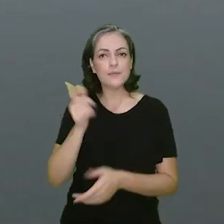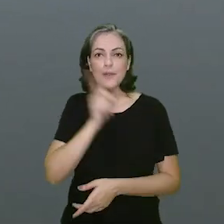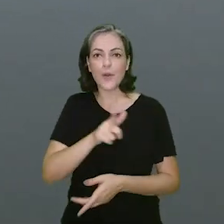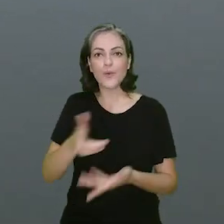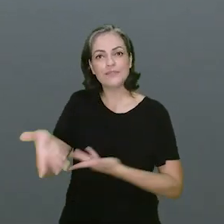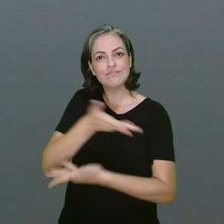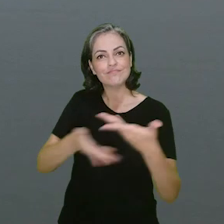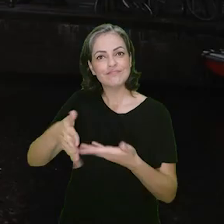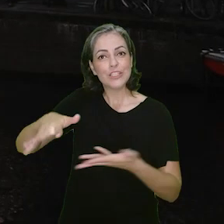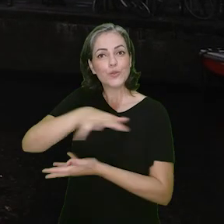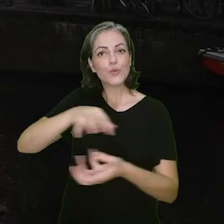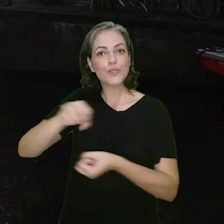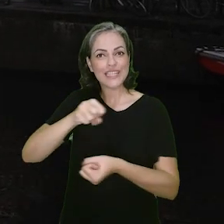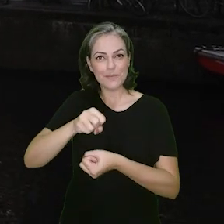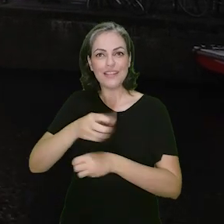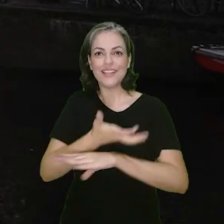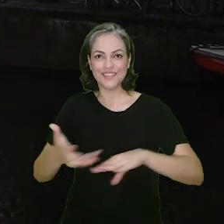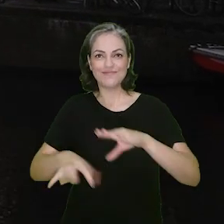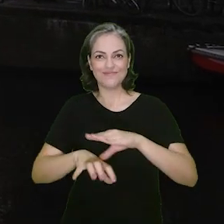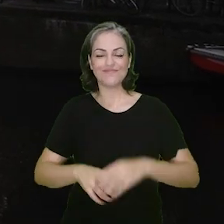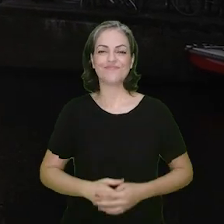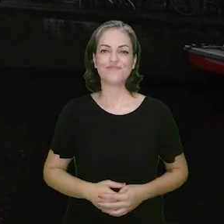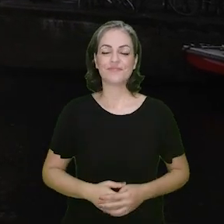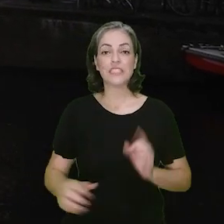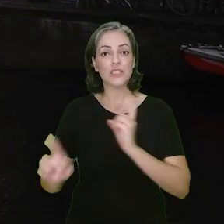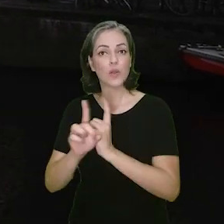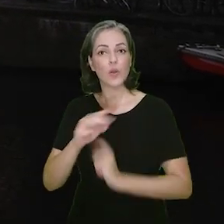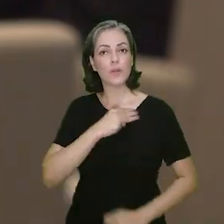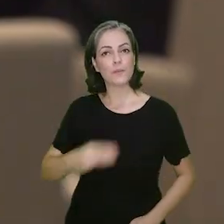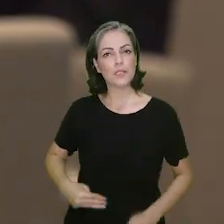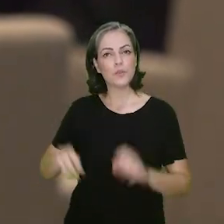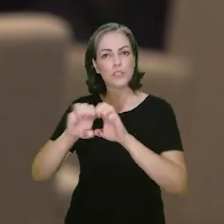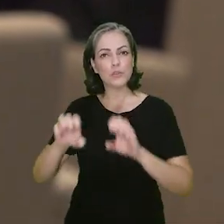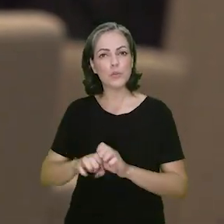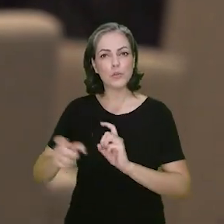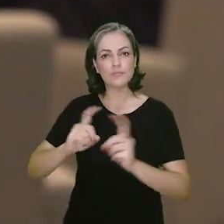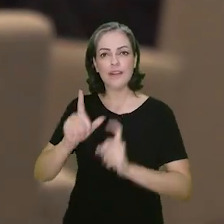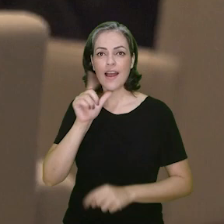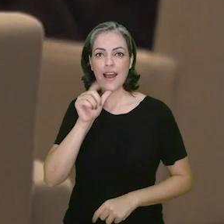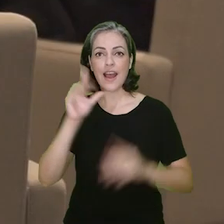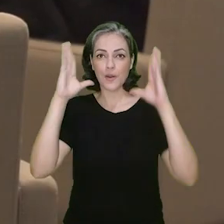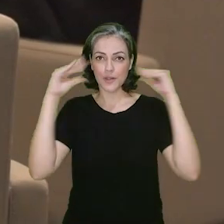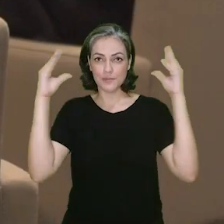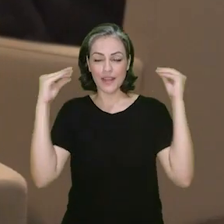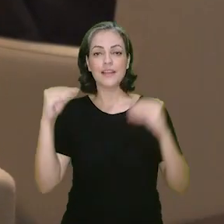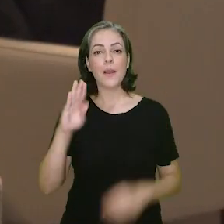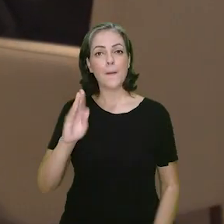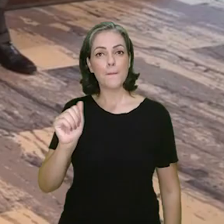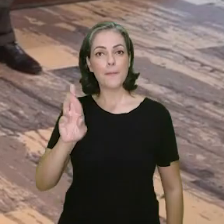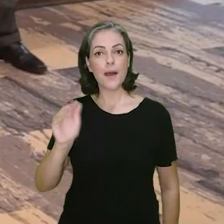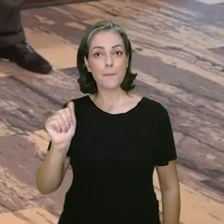viabilizem uma relação sustentável com o ambiente. Nos reunimos com a ministra de Infraestrutura e Gestão Hídrica dos Países